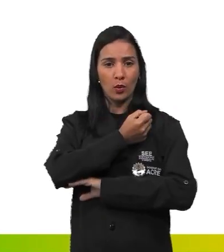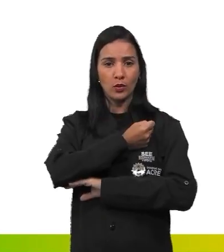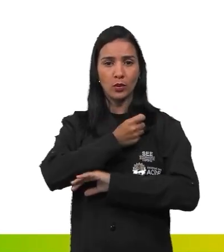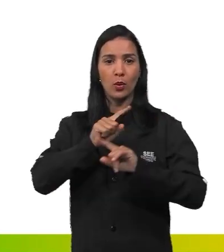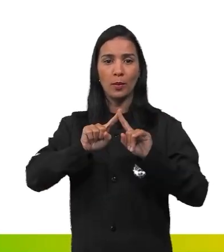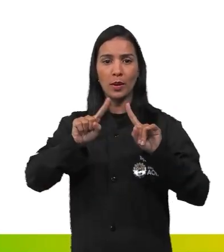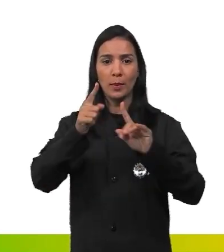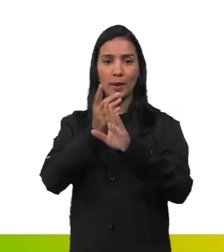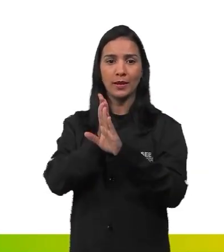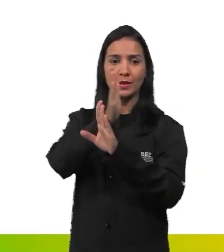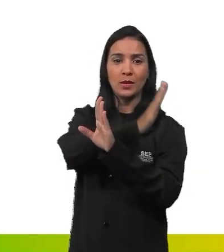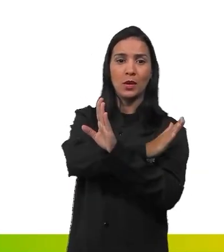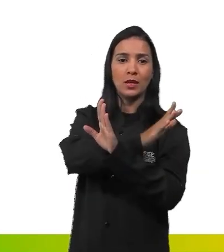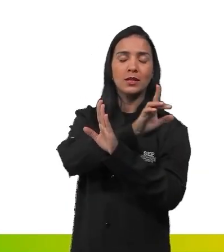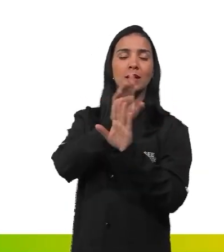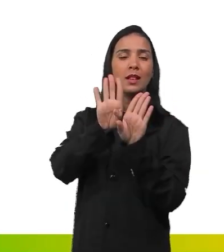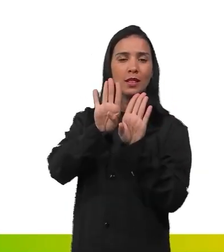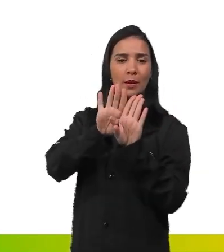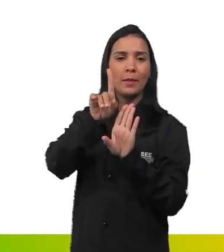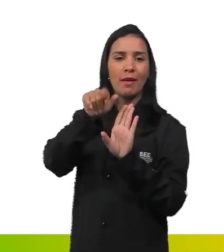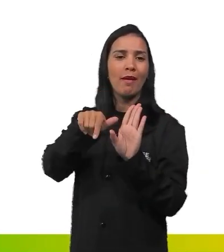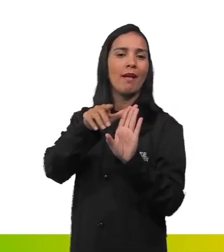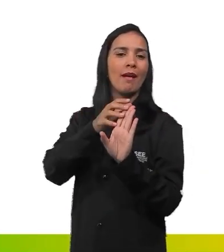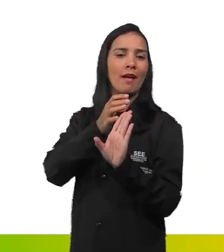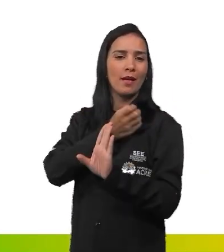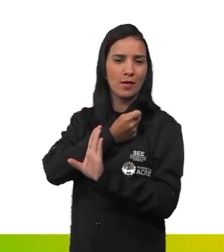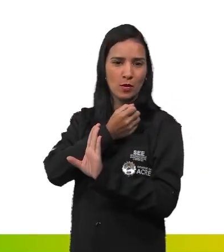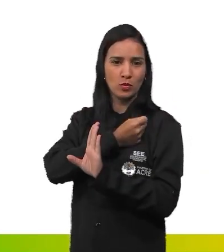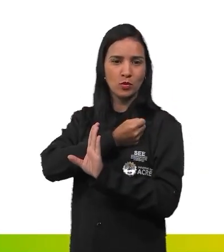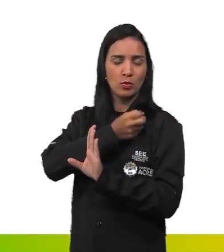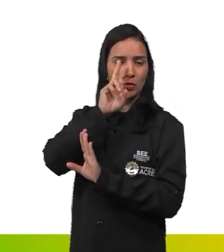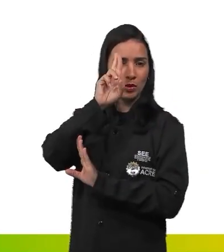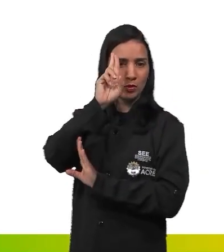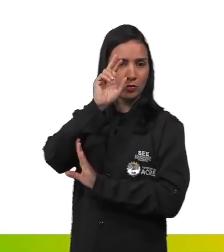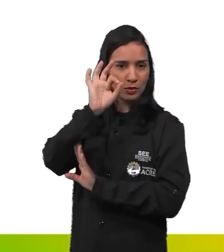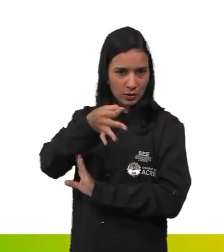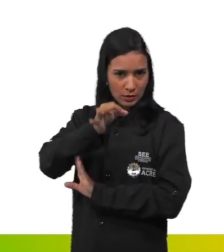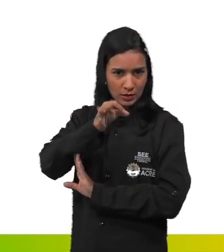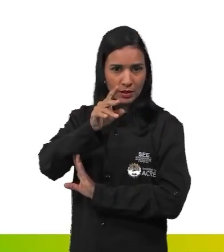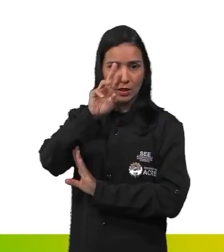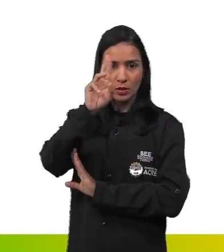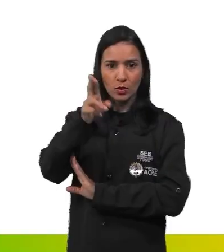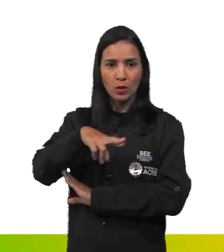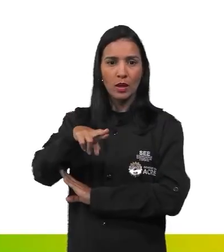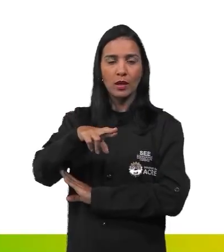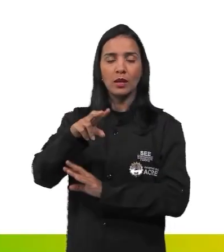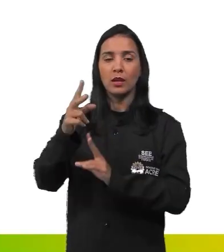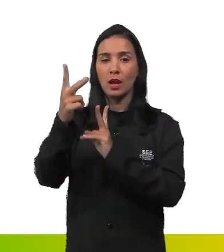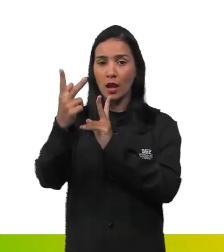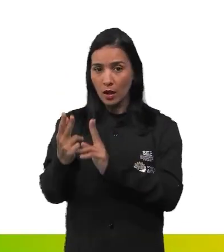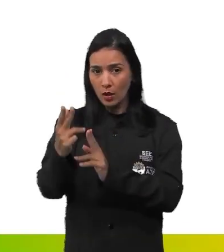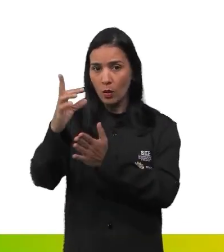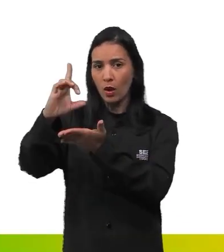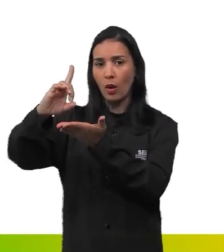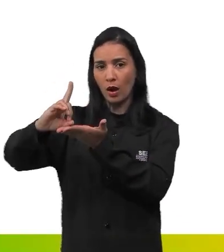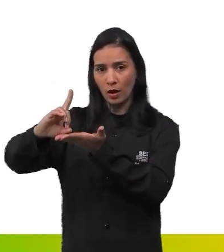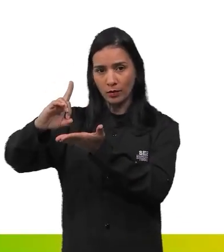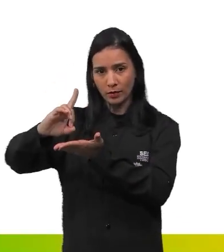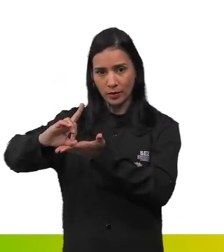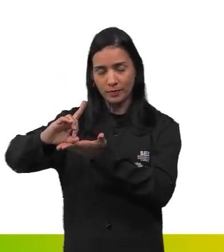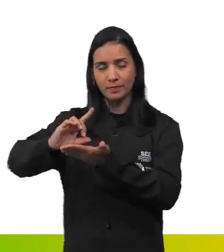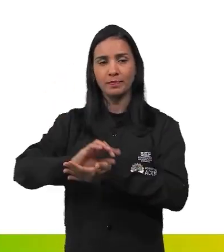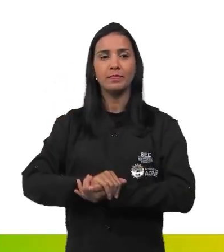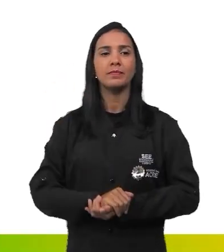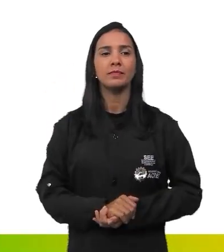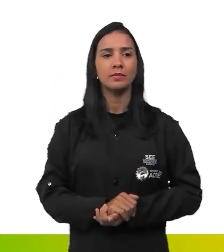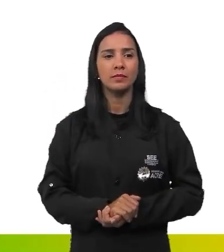igual à razão D. Por exemplo, quando o n é 1, nós podemos